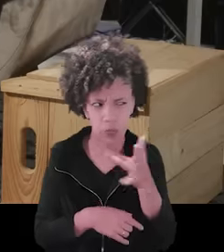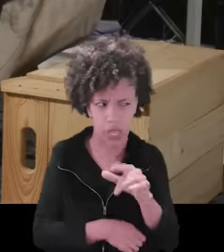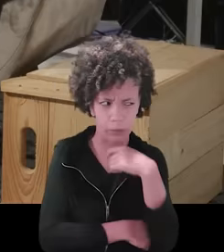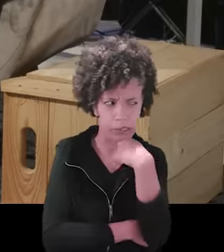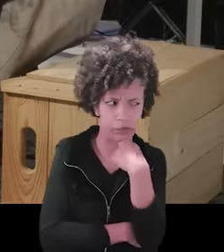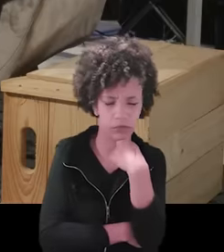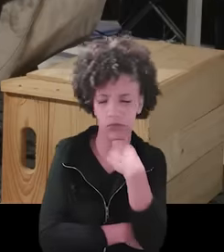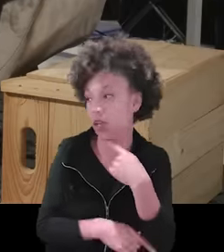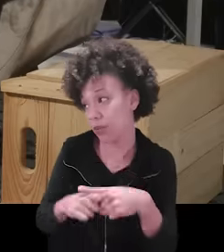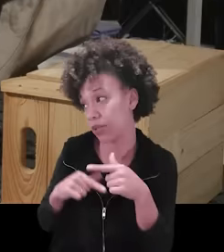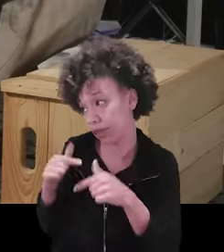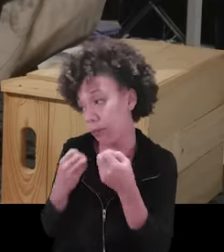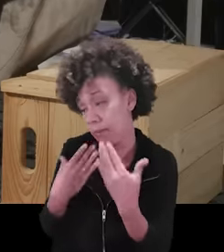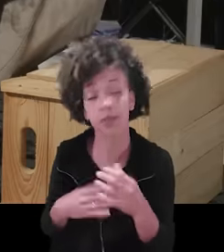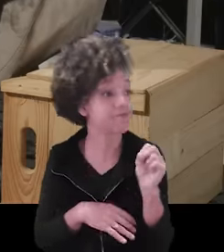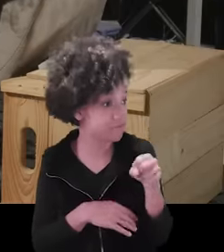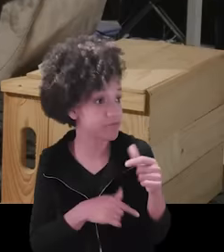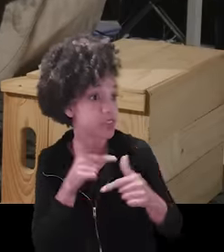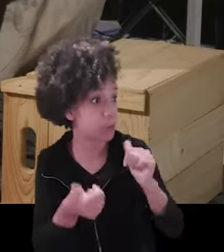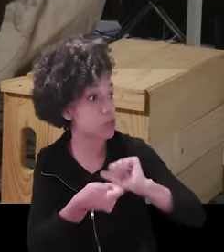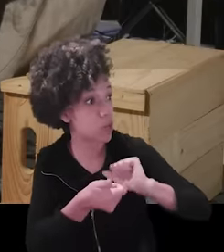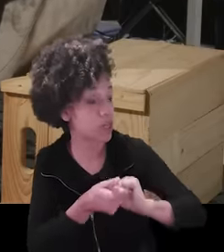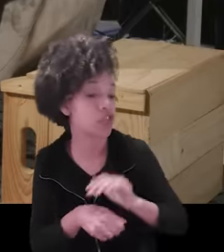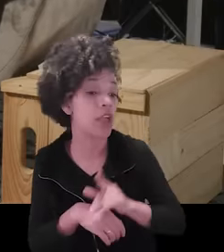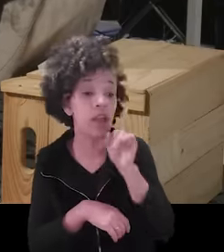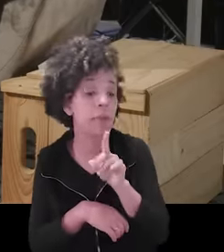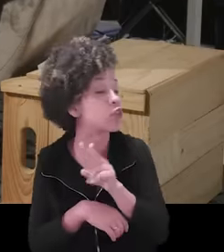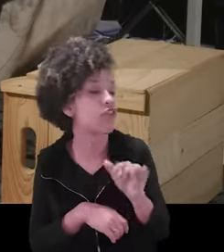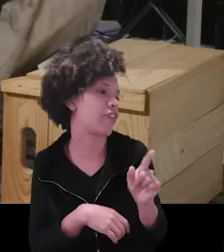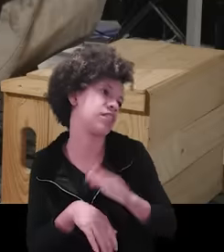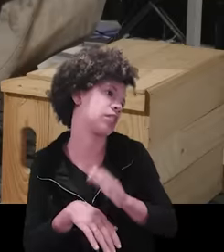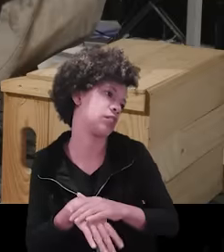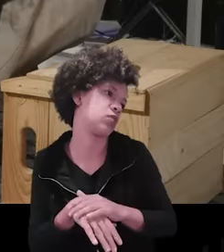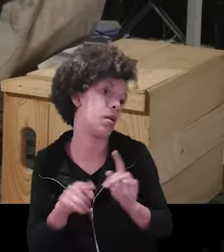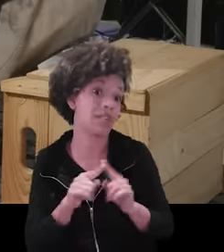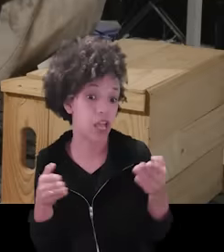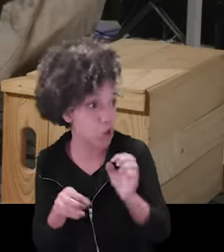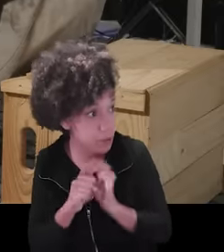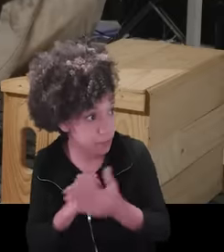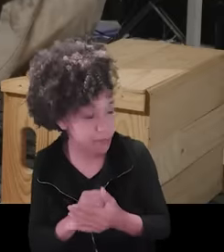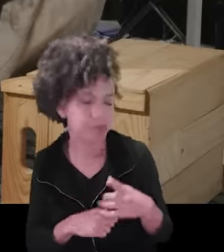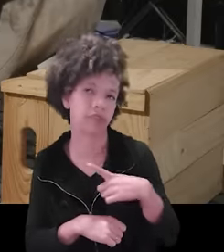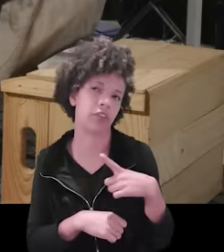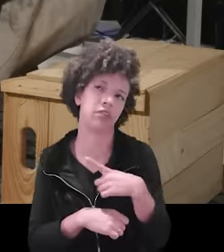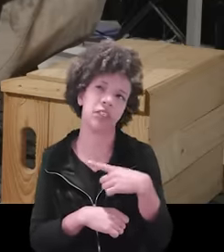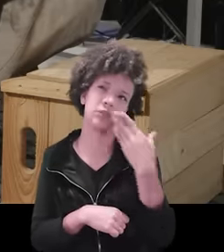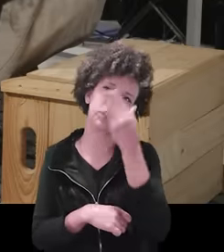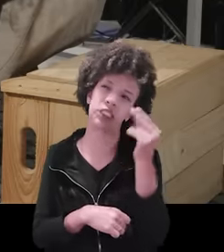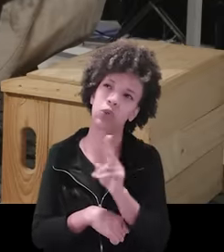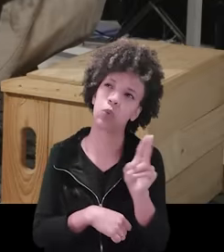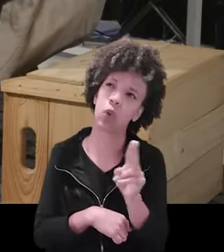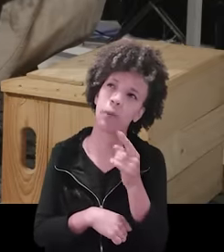americanos não sabem que trabalham bem não vai tirar o canal e por que a médica não vai fazer aquilo agora na pandemia teve um